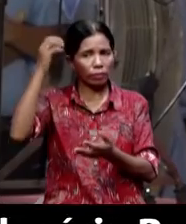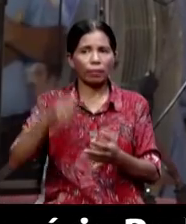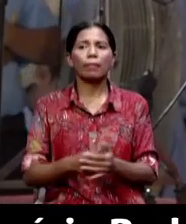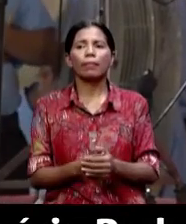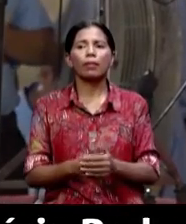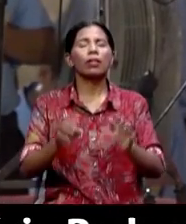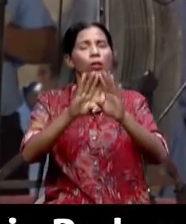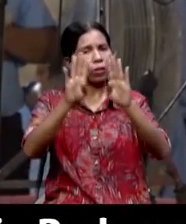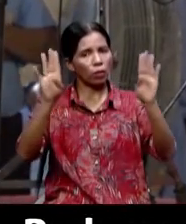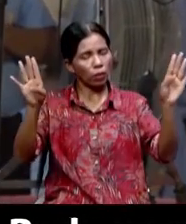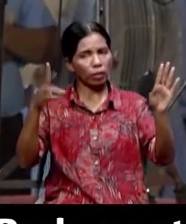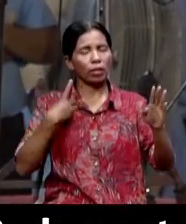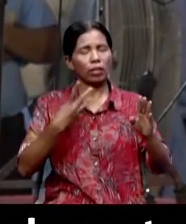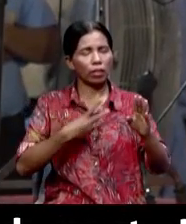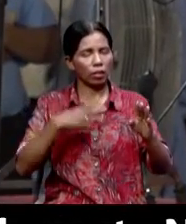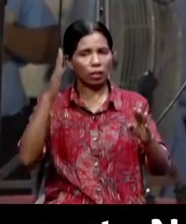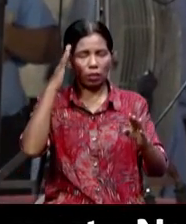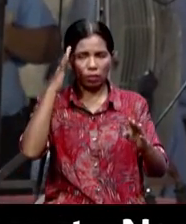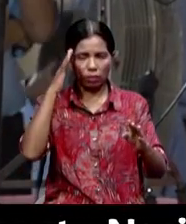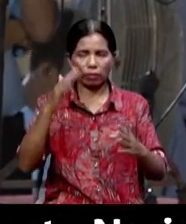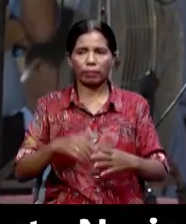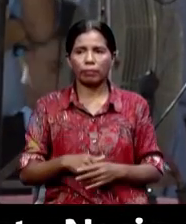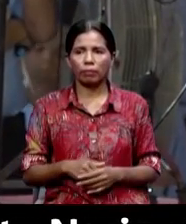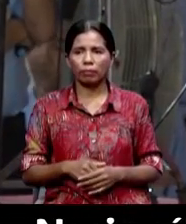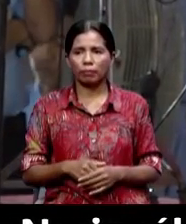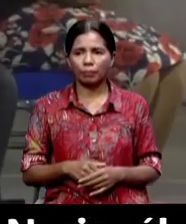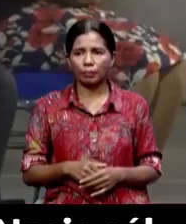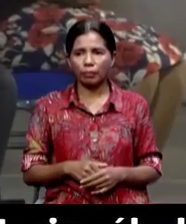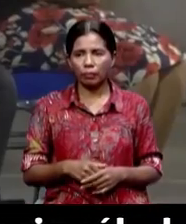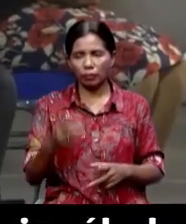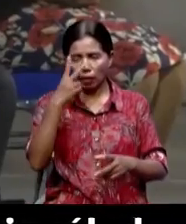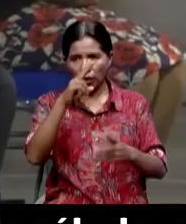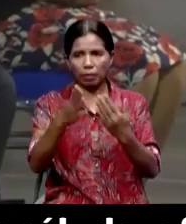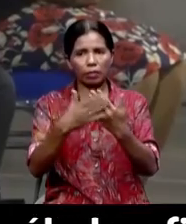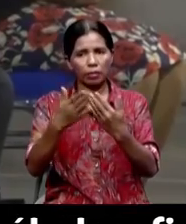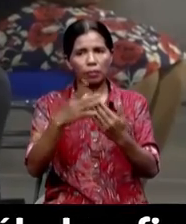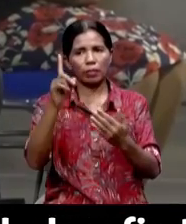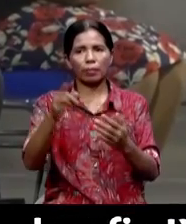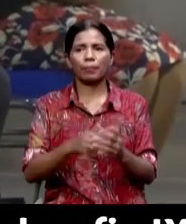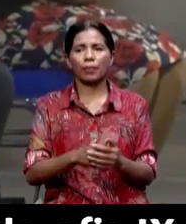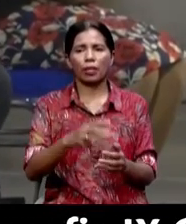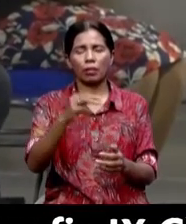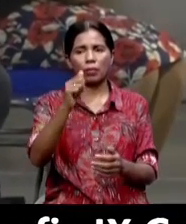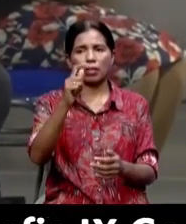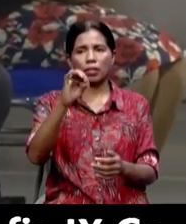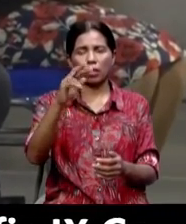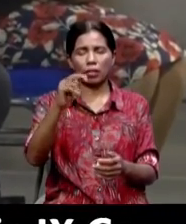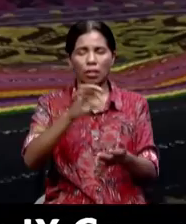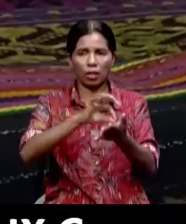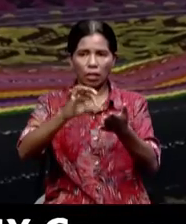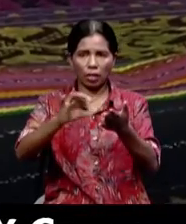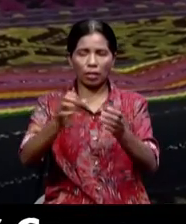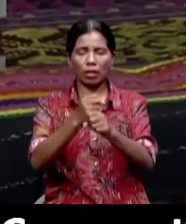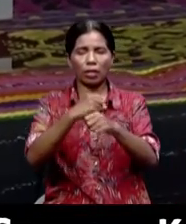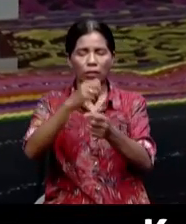se logo está, logo está, logo está. Ela é uma tímida. Martinho Borromeu Hateten, livro né, haquerec durante